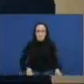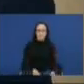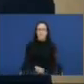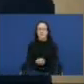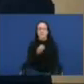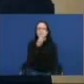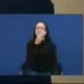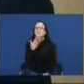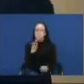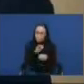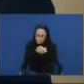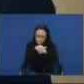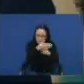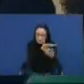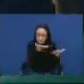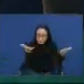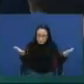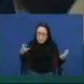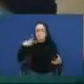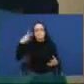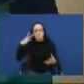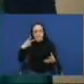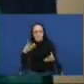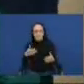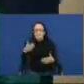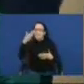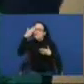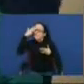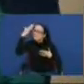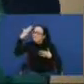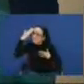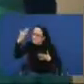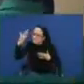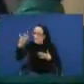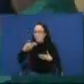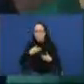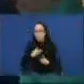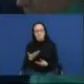vereadores. Eu gostaria primeiro de agradecer, então, a oportunidade